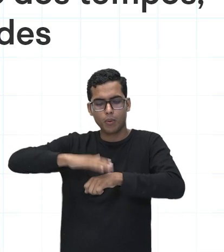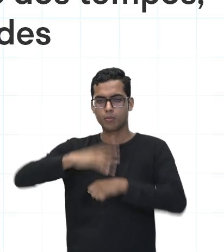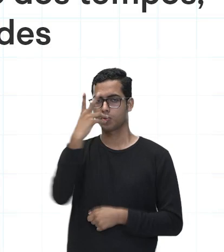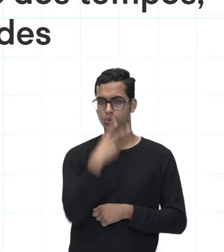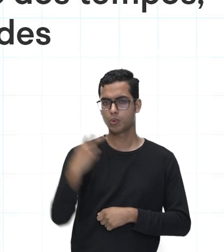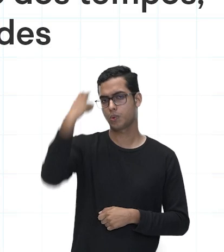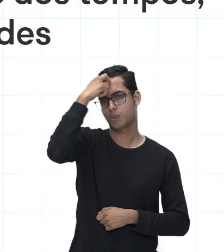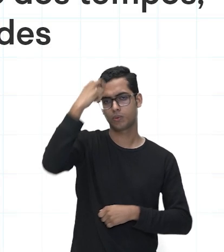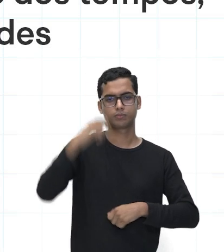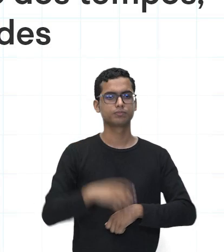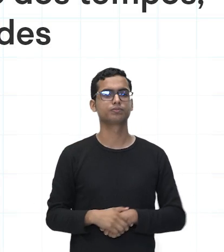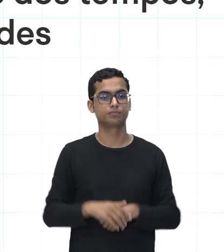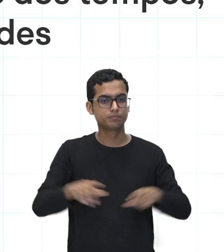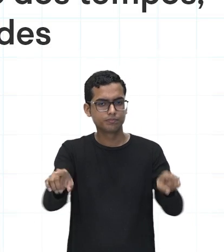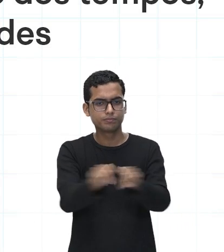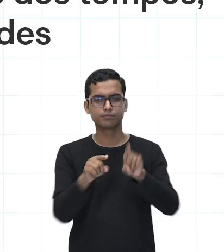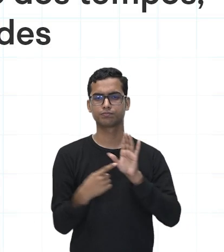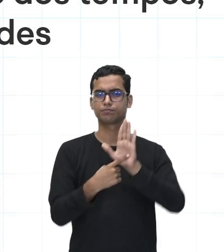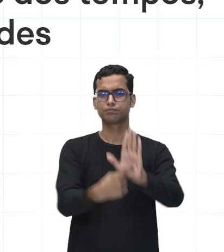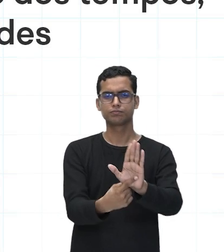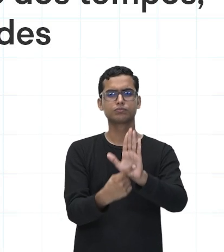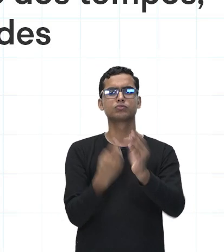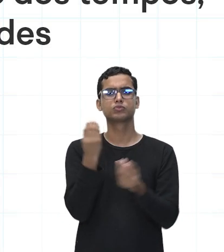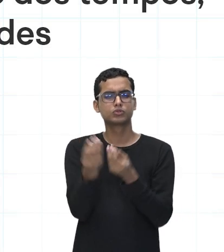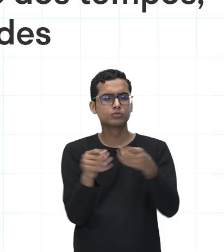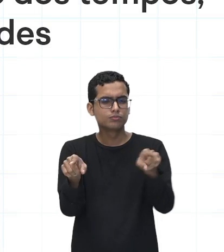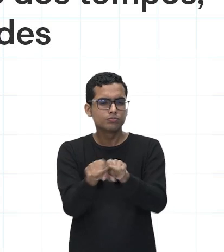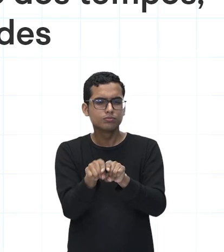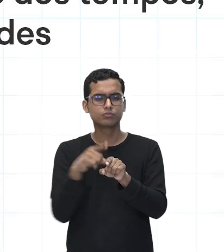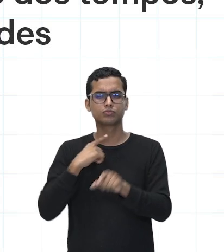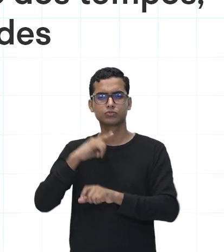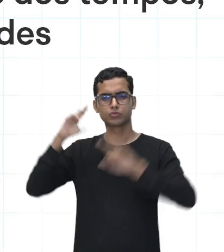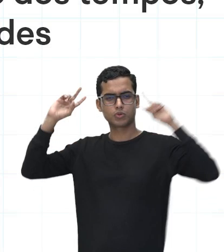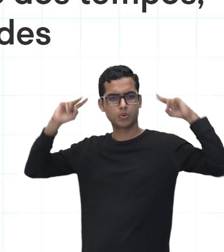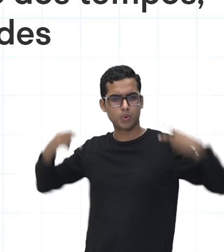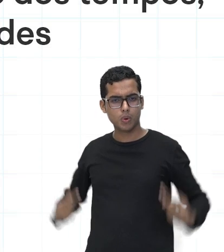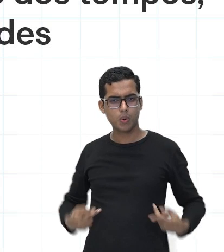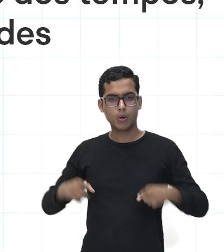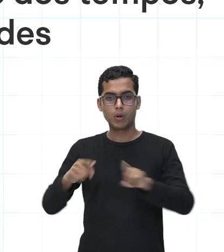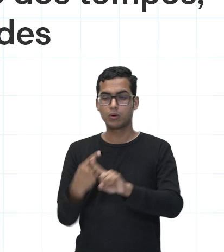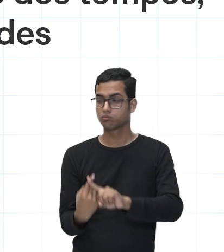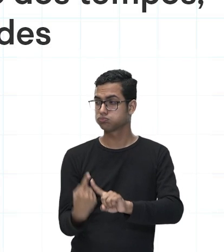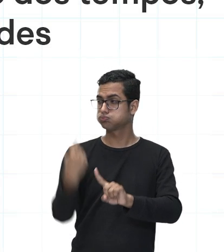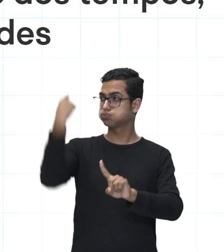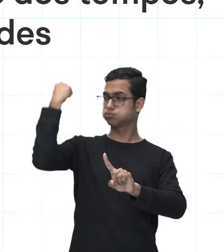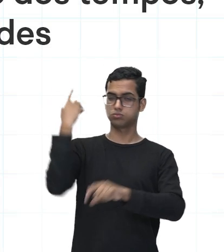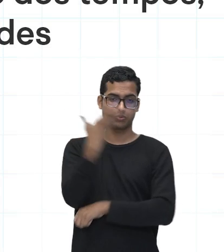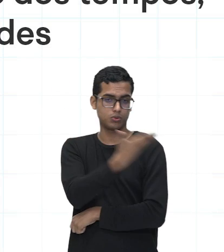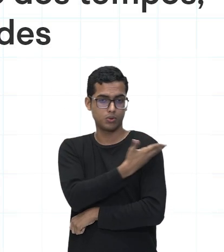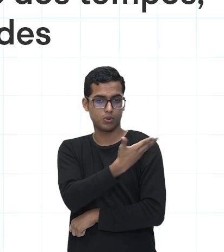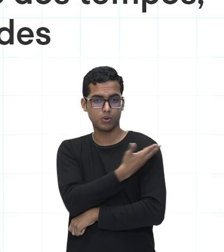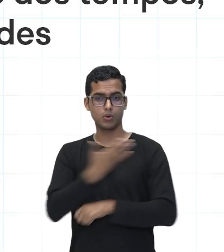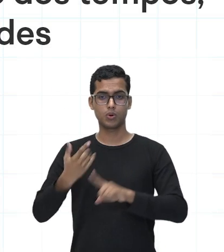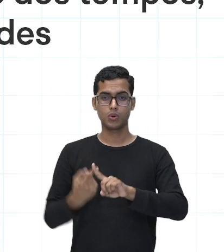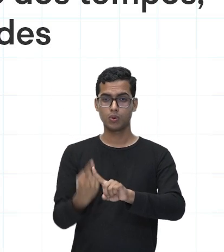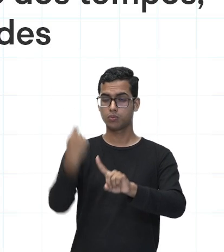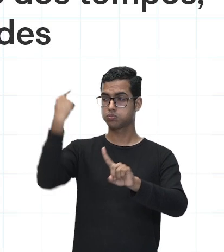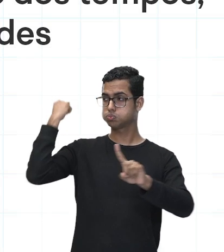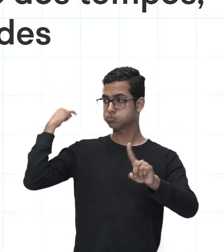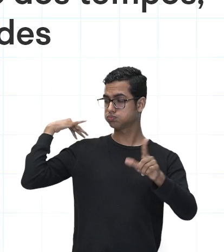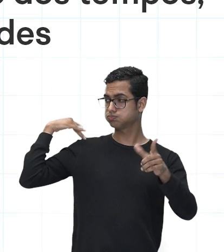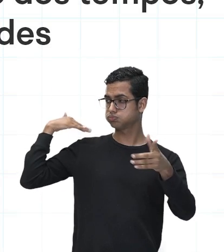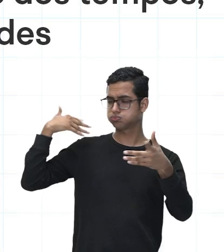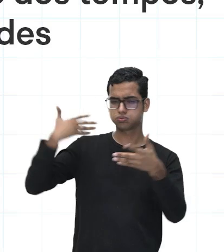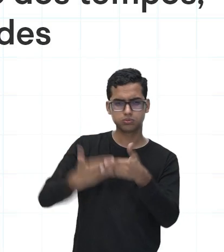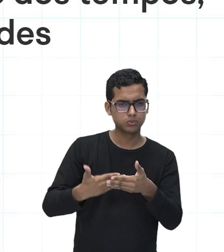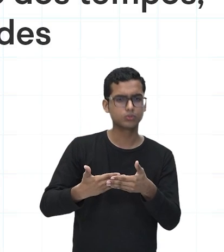ao homem e sua cultura. É uma manifestação que acompanha o homem desde a antiguidade mais remota e